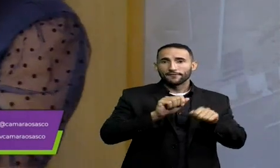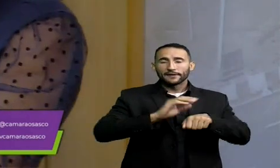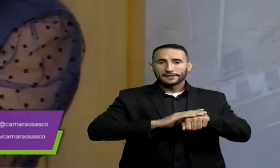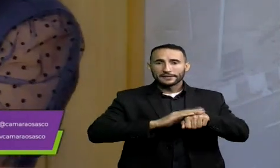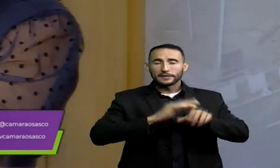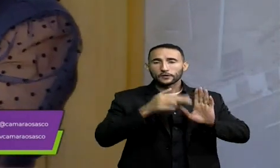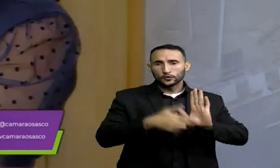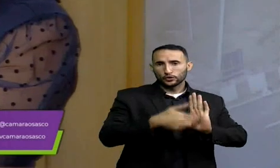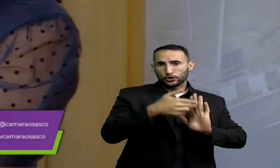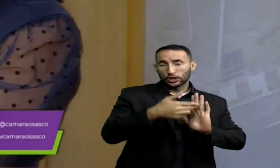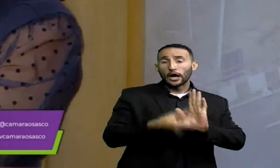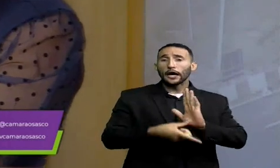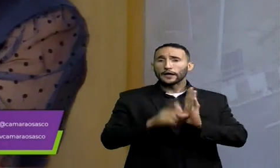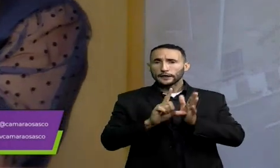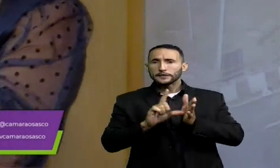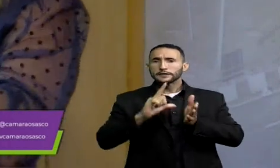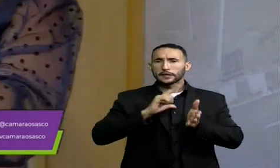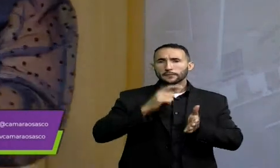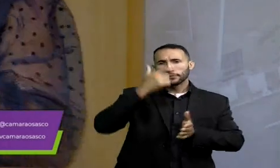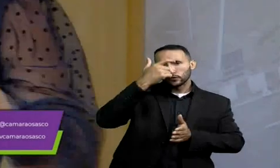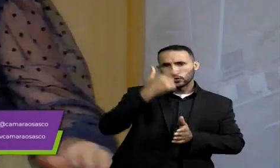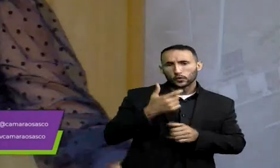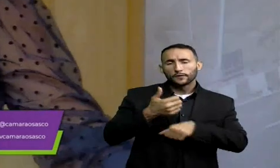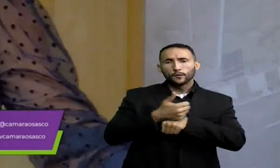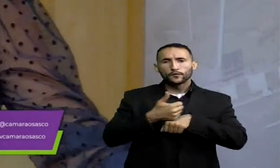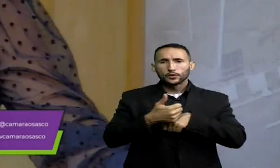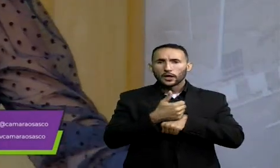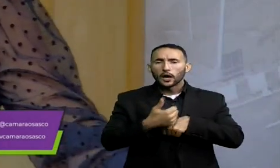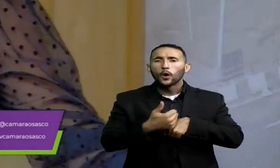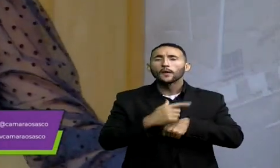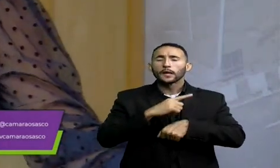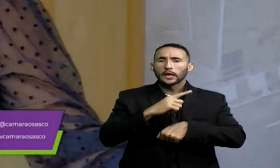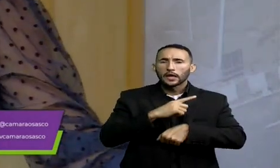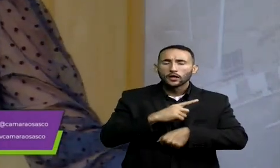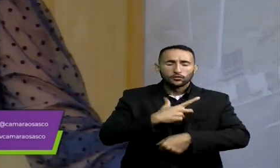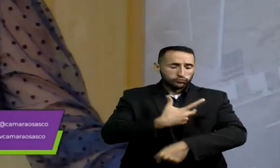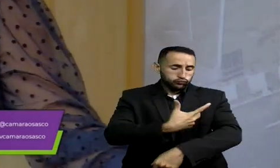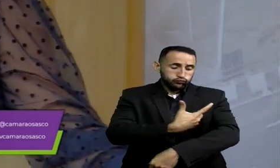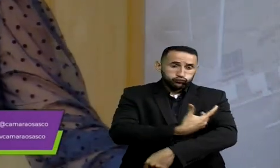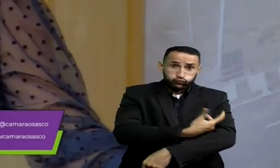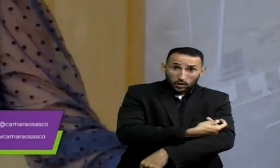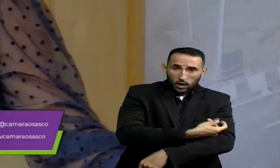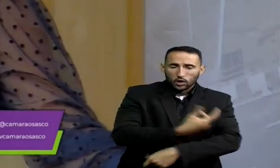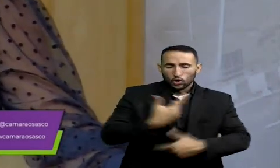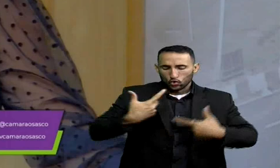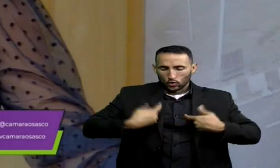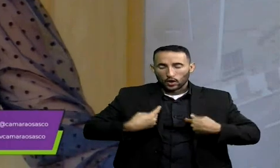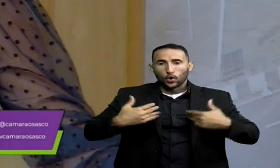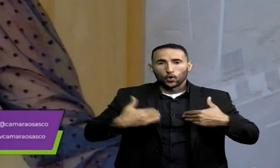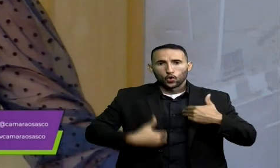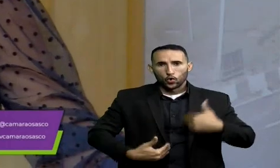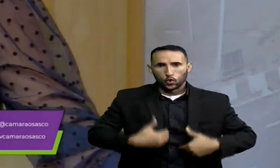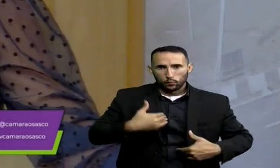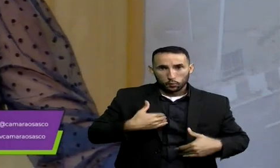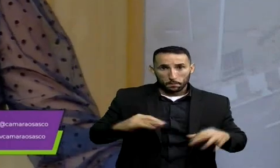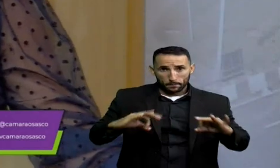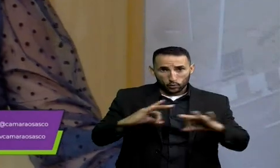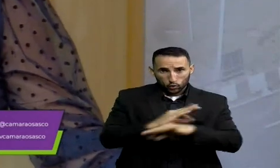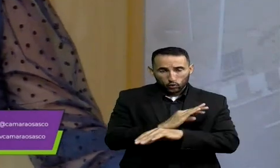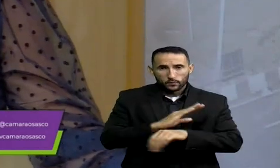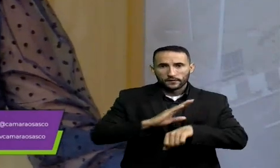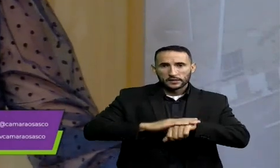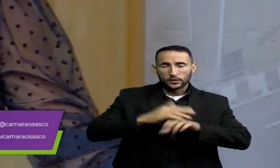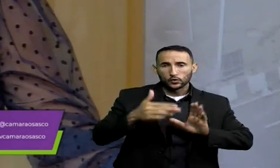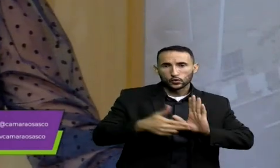inclusive ele passa no anestesista ele faz todos os exames aí quando chega para poder fazer a cirurgia fica 1